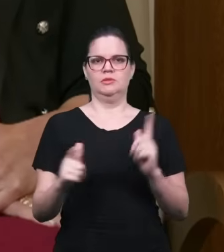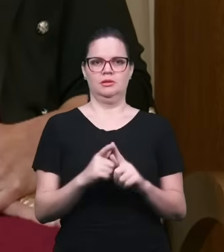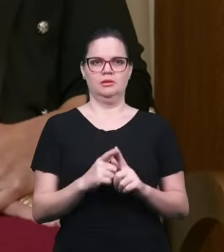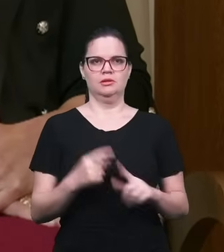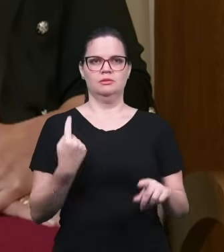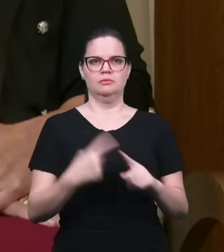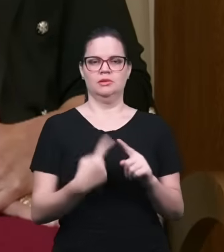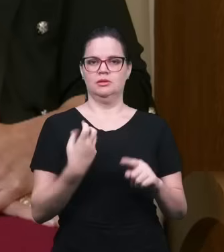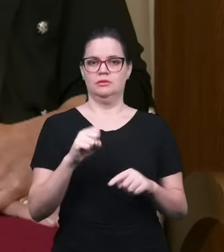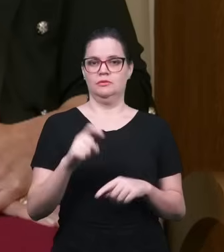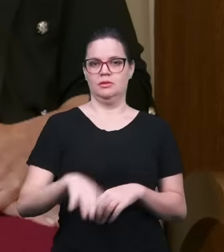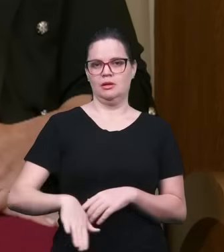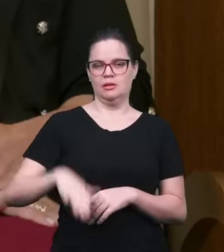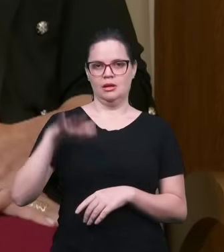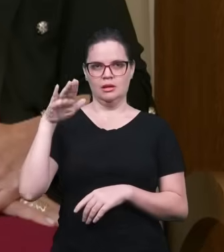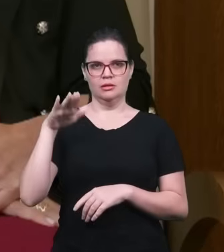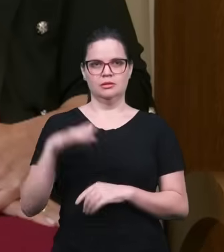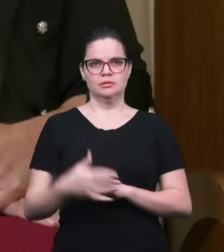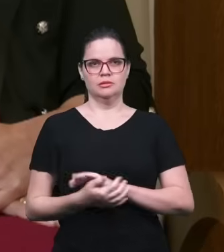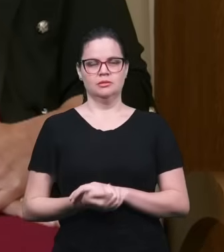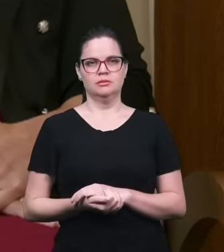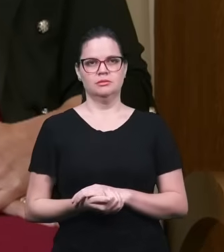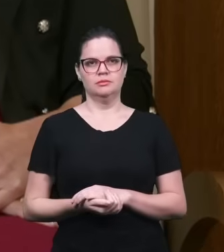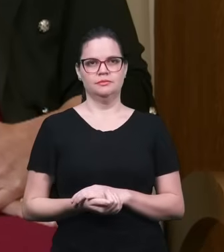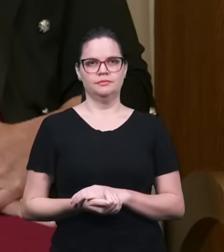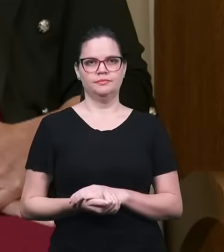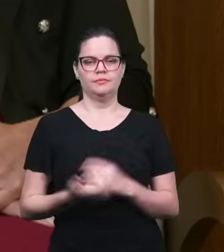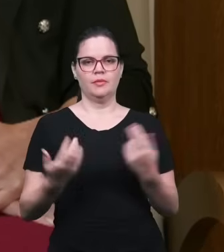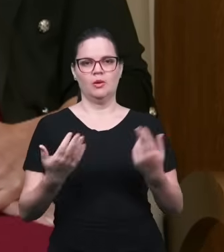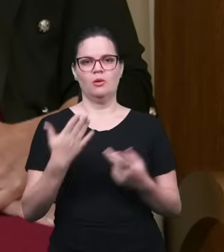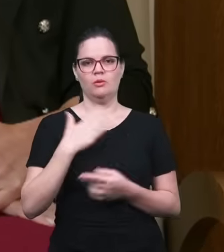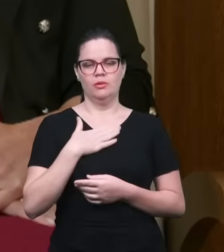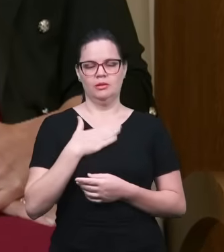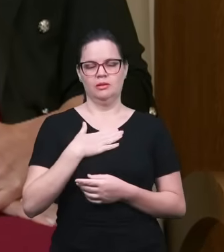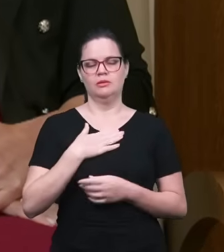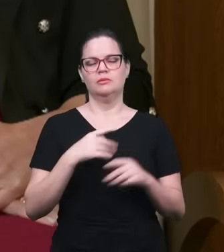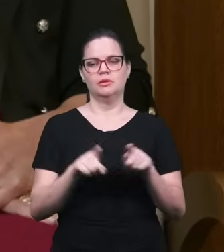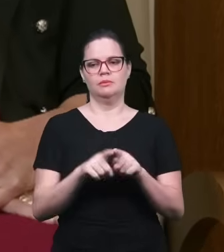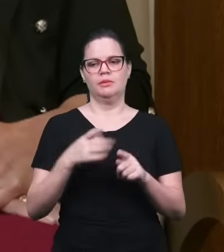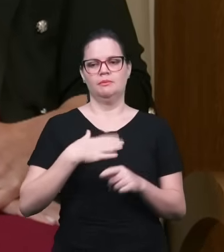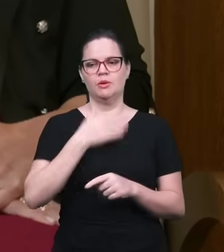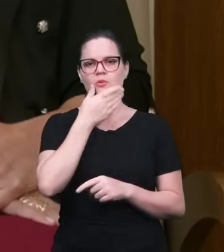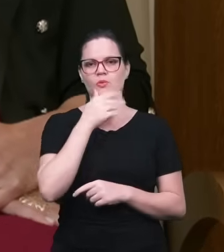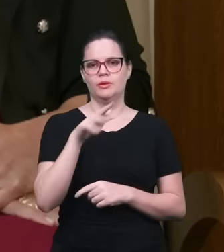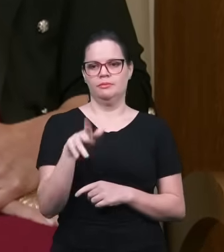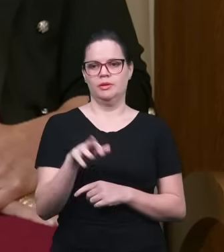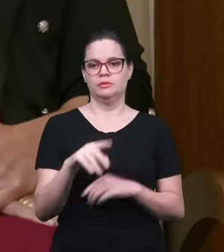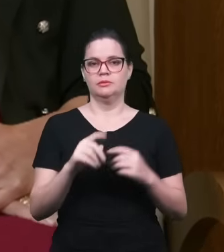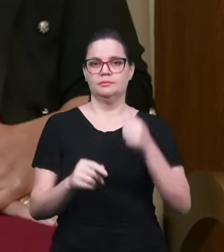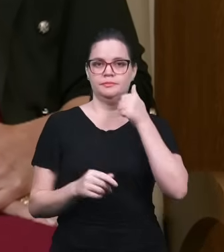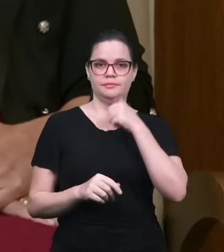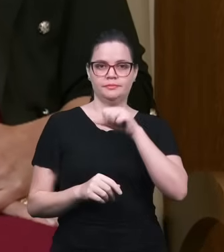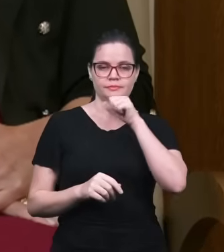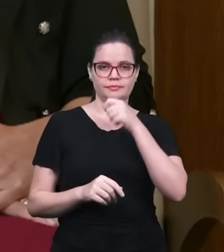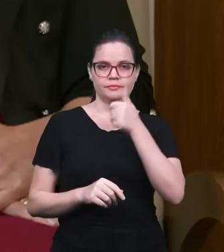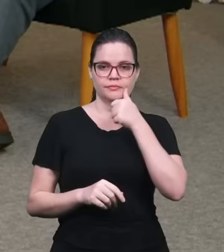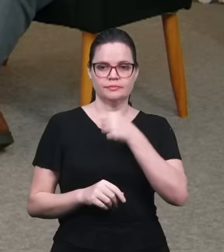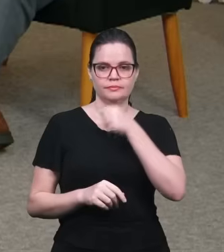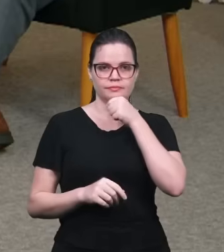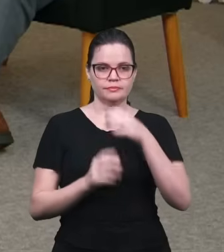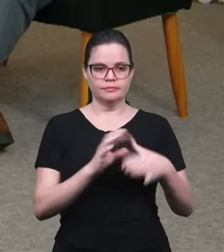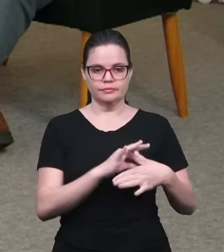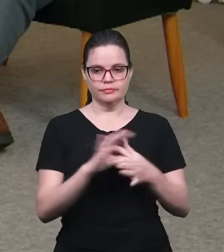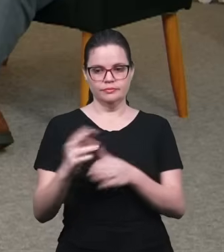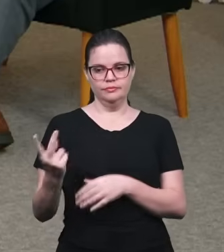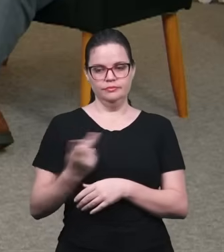quando você cresce, né? No meu caso, do meu irmão, naquele momento era minha mãe e minha avó que levavam.